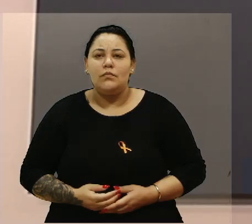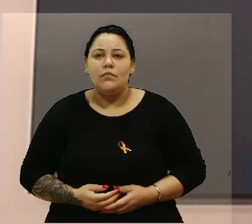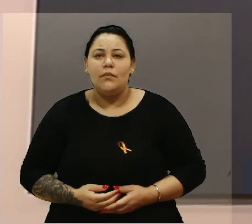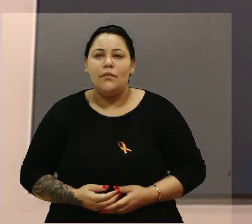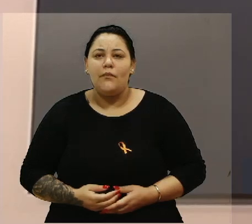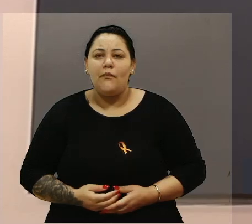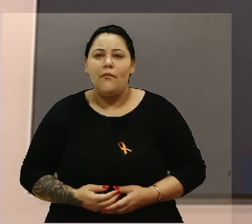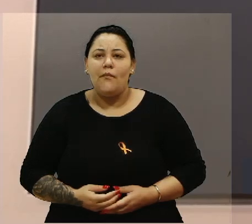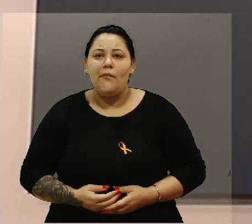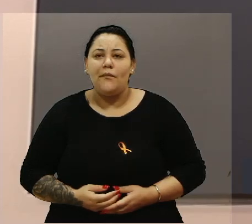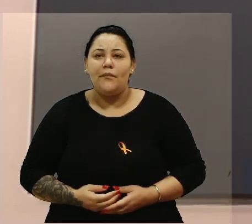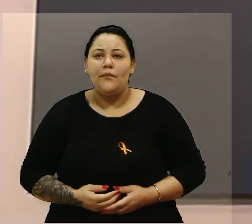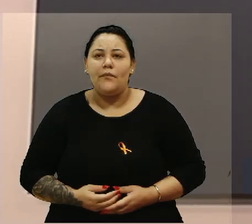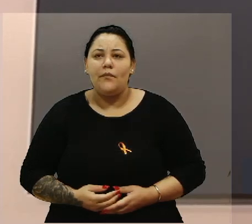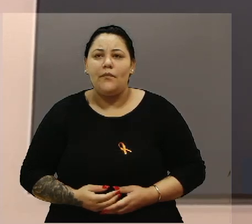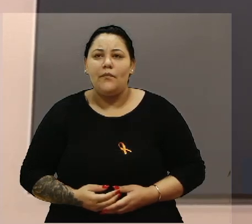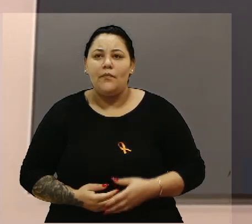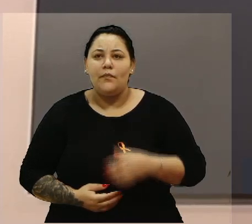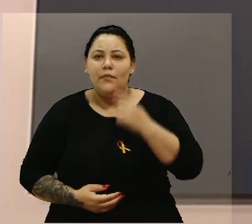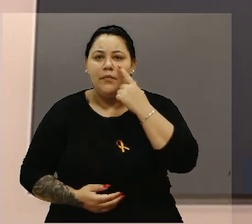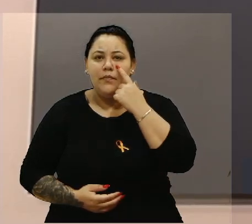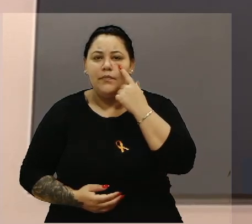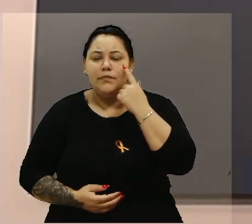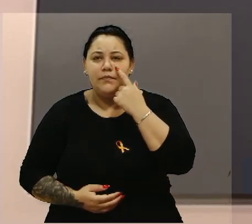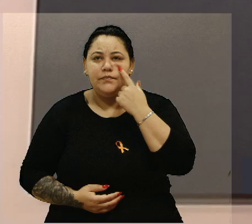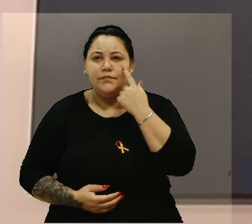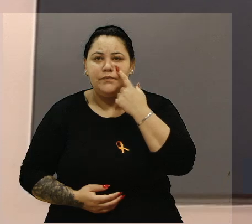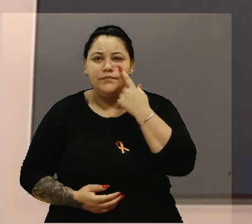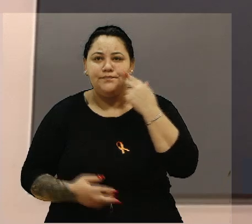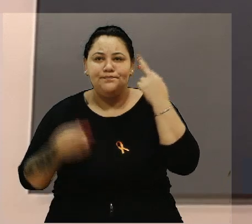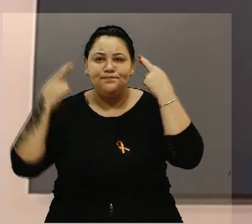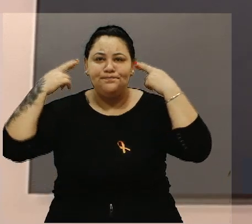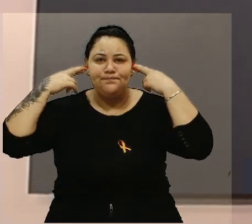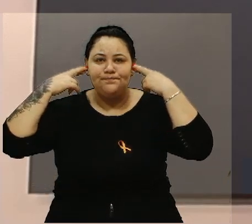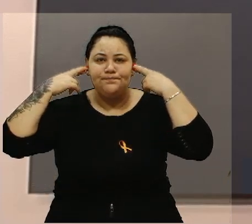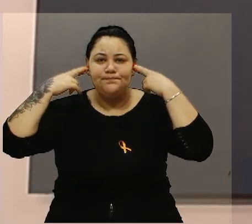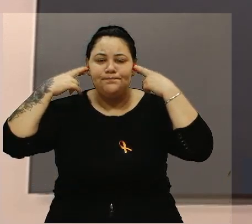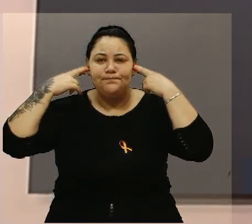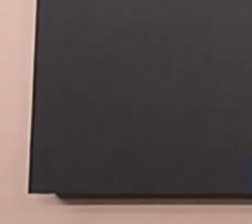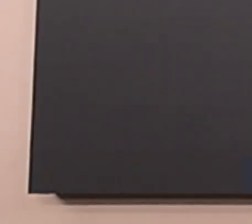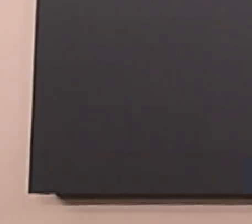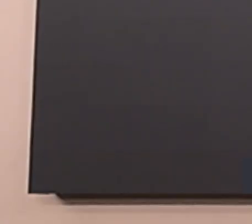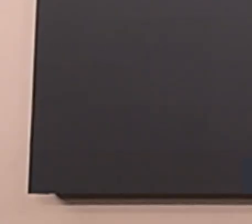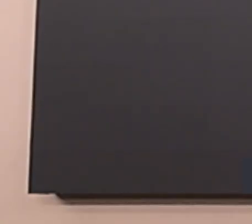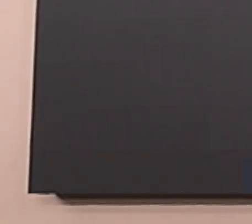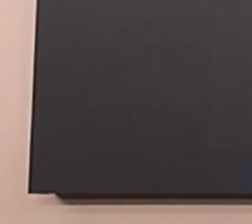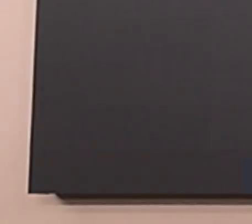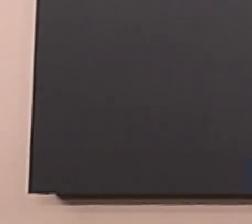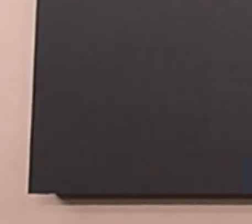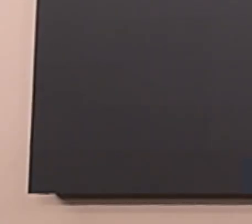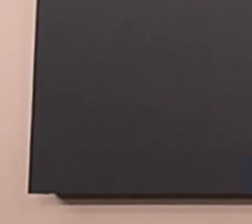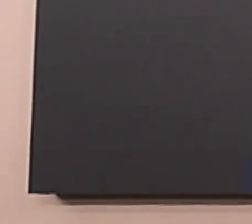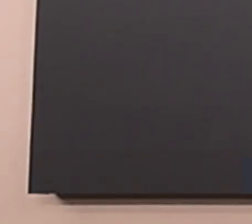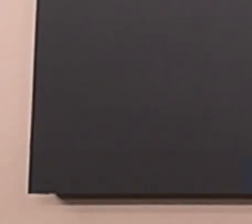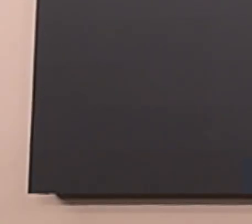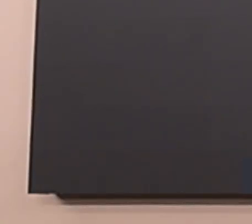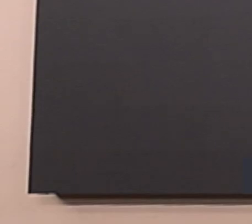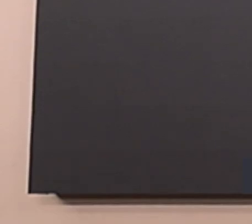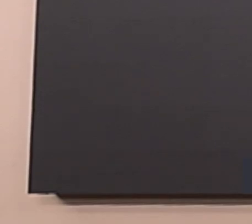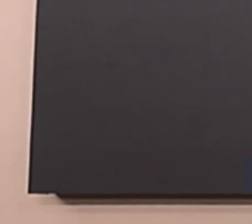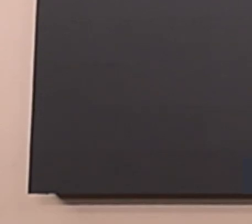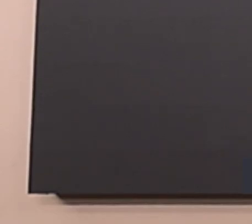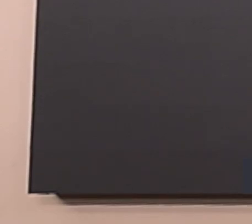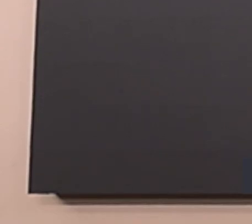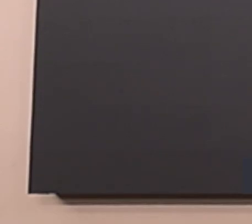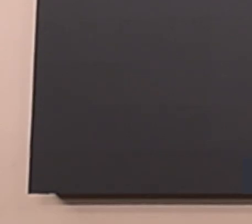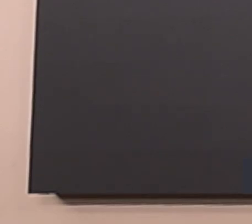né? Aquela lombada 40 por hora ainda, saída da Santa Corona, saída da Madal. Olha lá, tudo trancado.